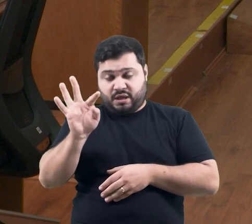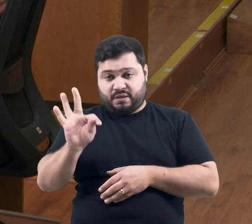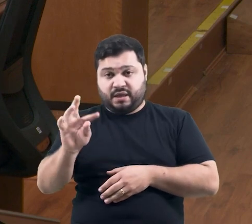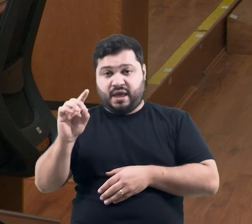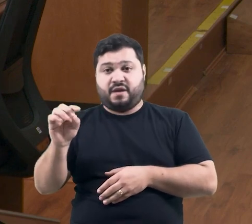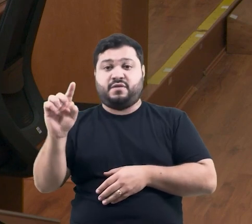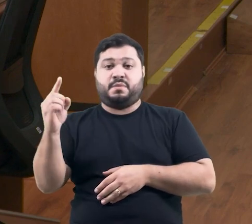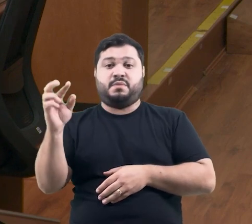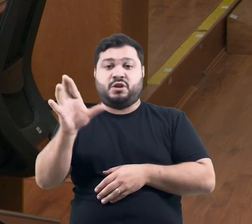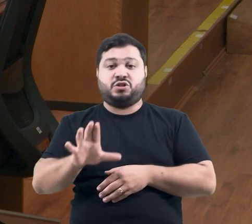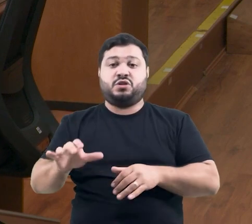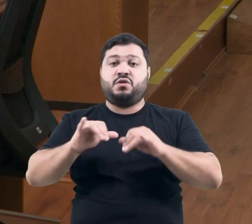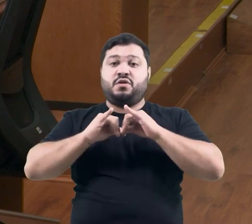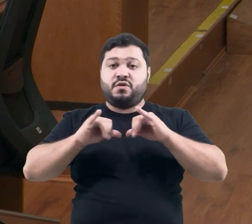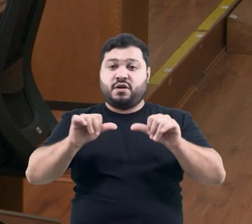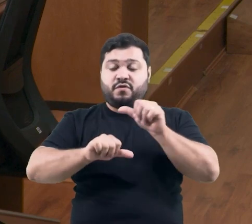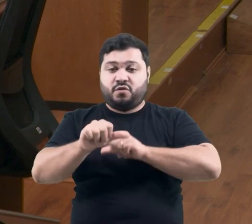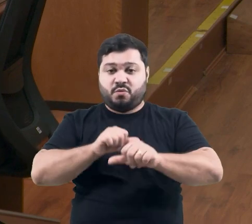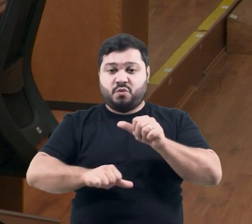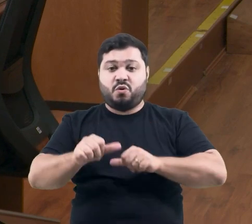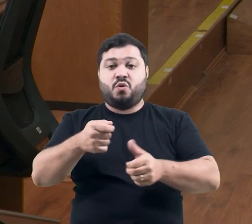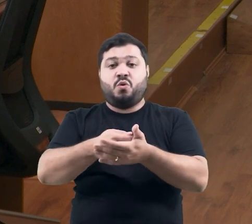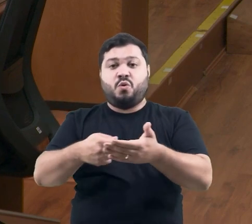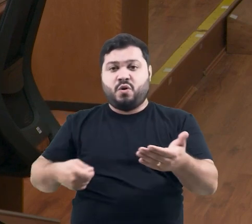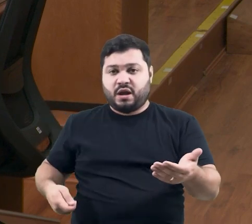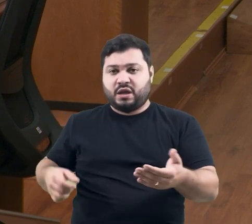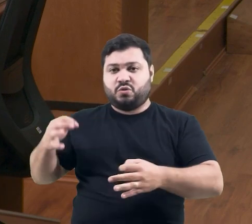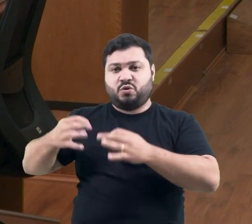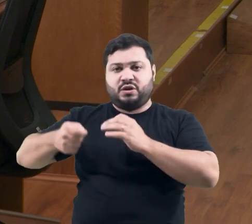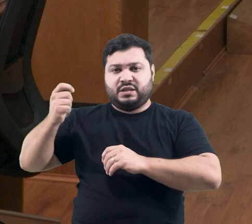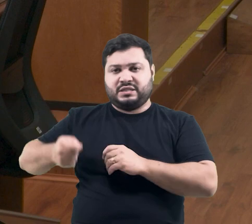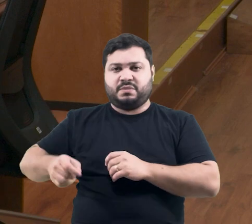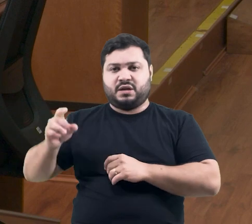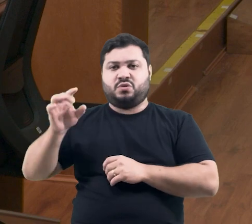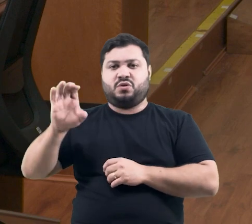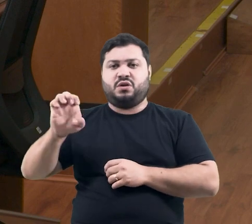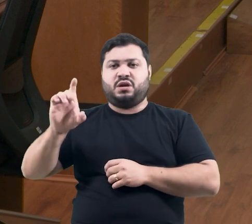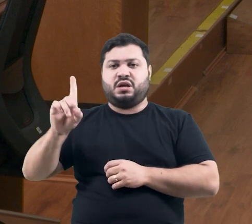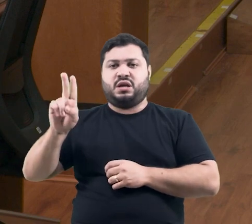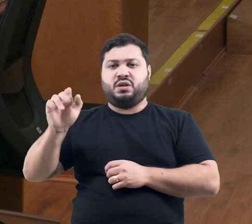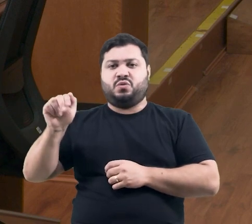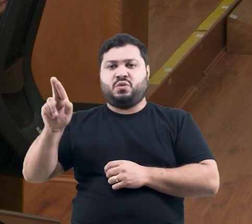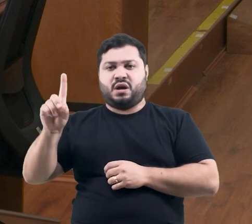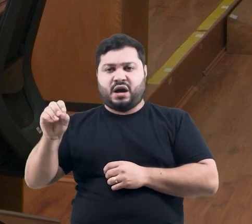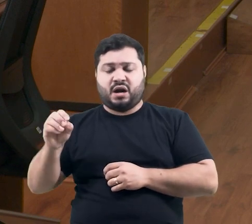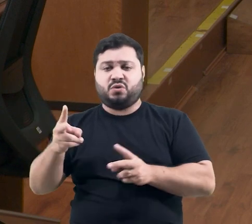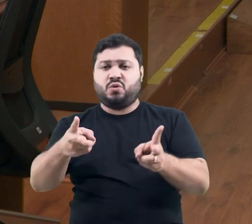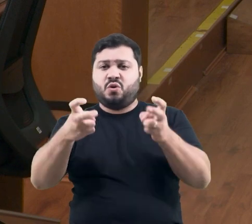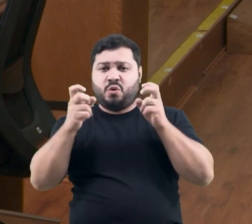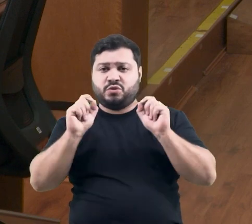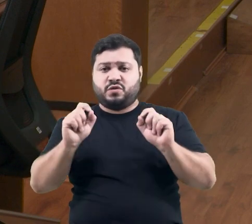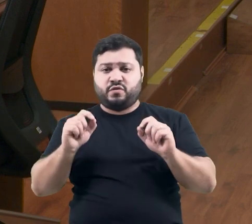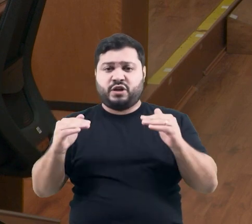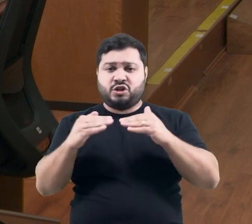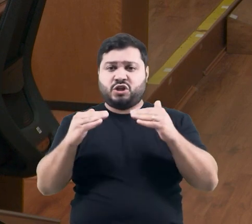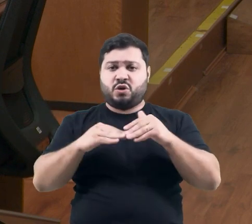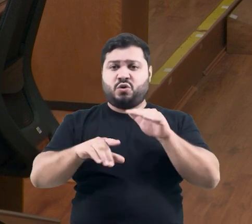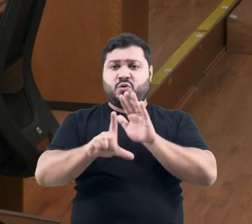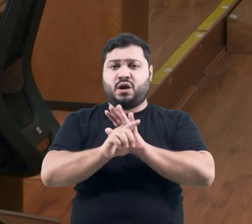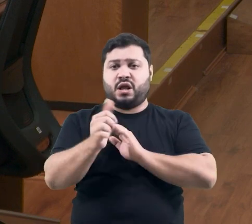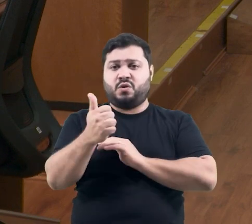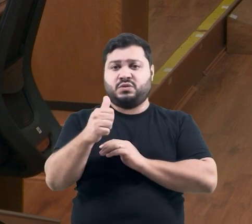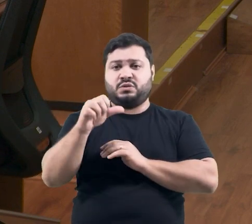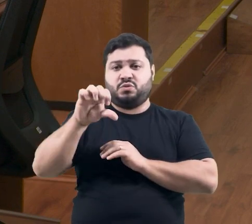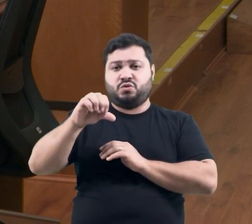Tribunal Regional Federal da Primeira Região reformou a sentença. O relator desembargador federal Eduardo Moraes da Rocha observou